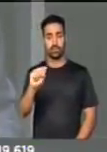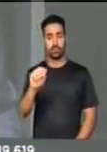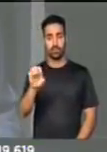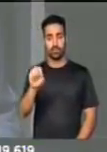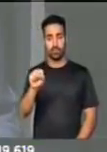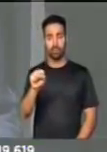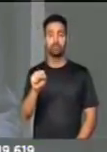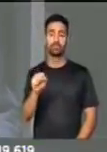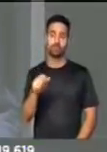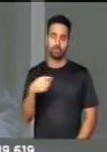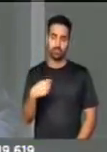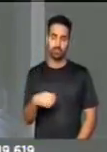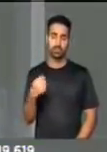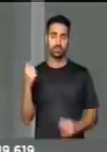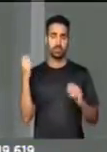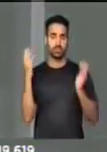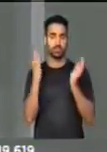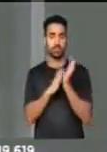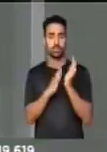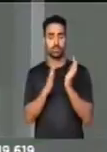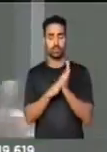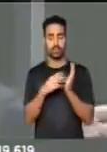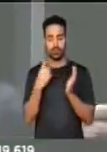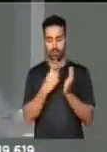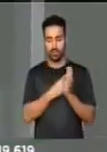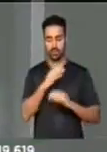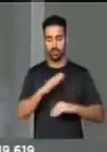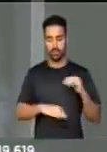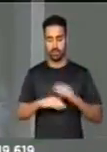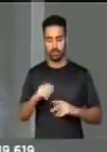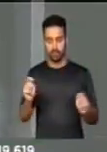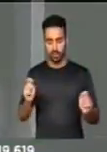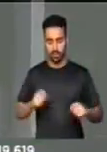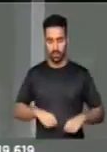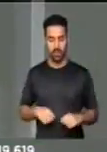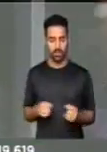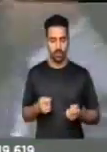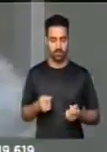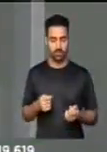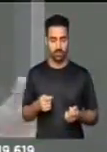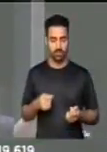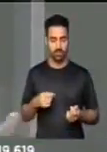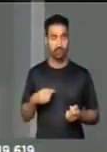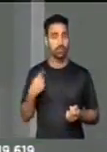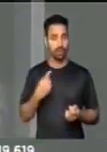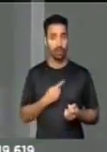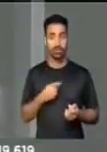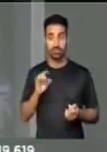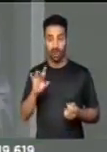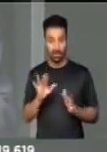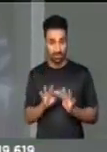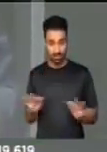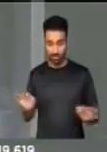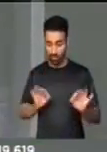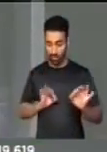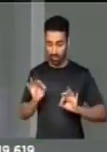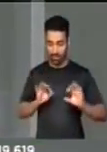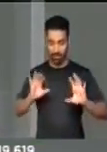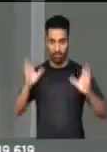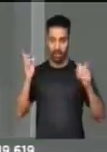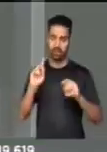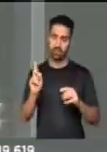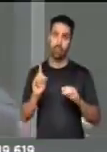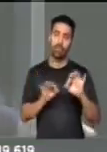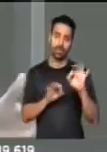a capacidade empreendedora que nós temos. E nós não só sabemos fazer festa, nós temos que também saber fazer uma